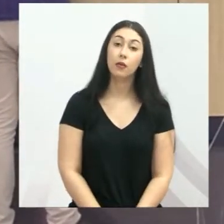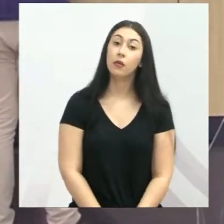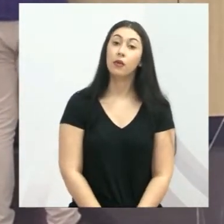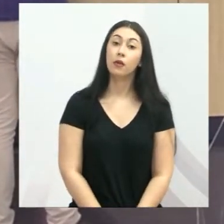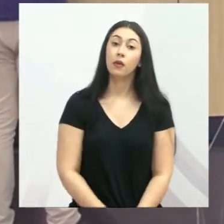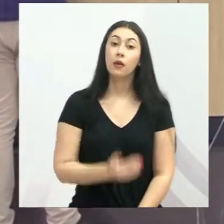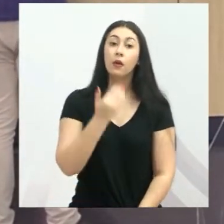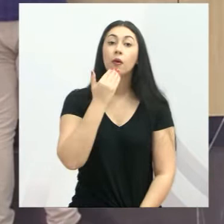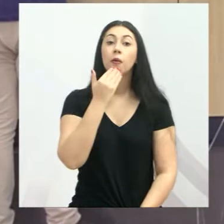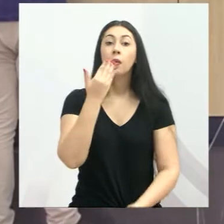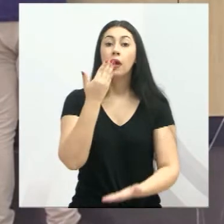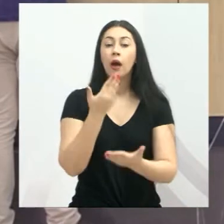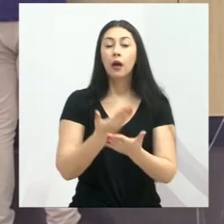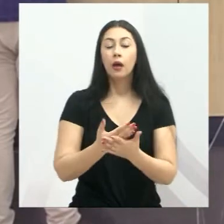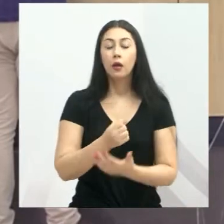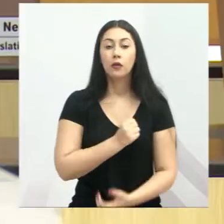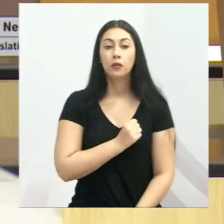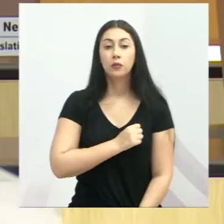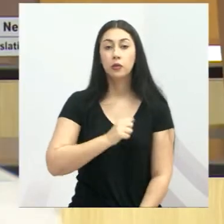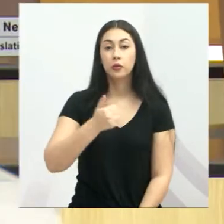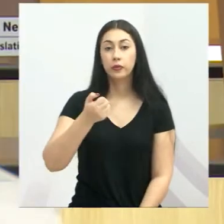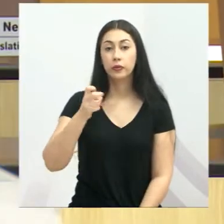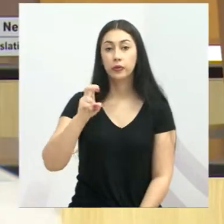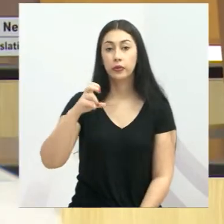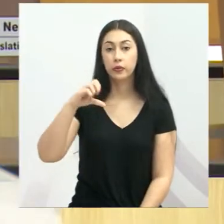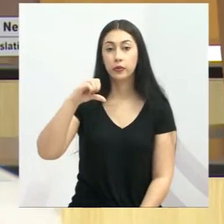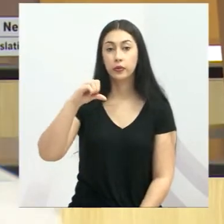Requerimento número 159.